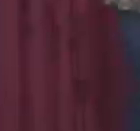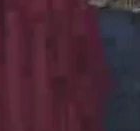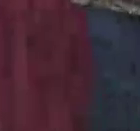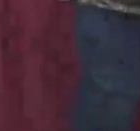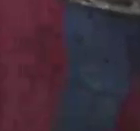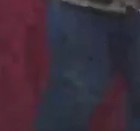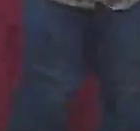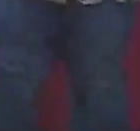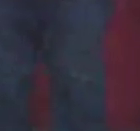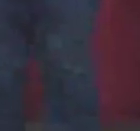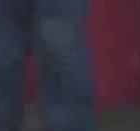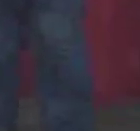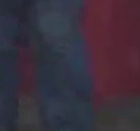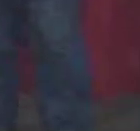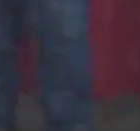Foi acho que uma...